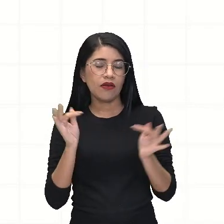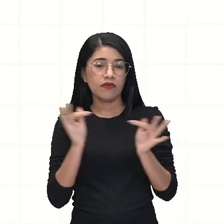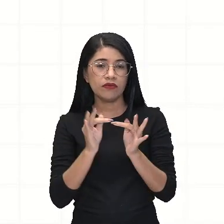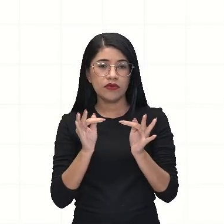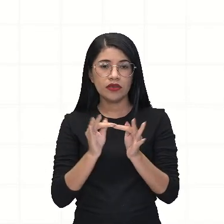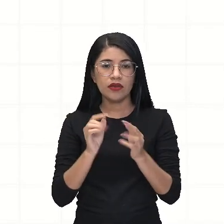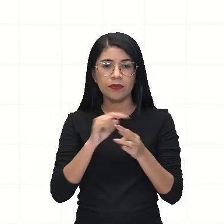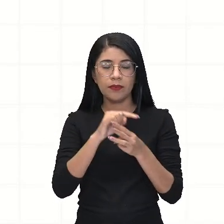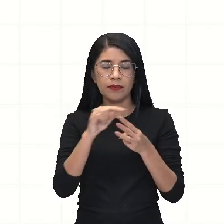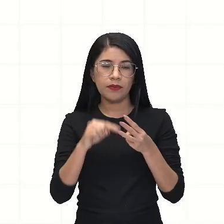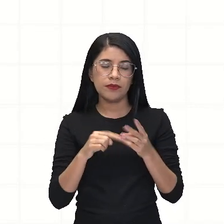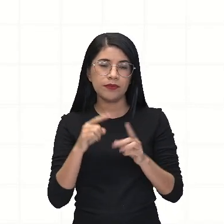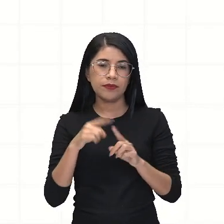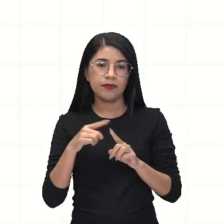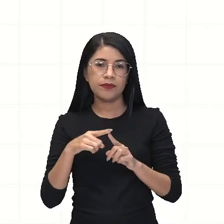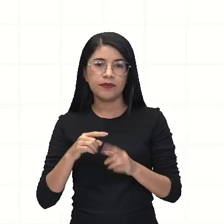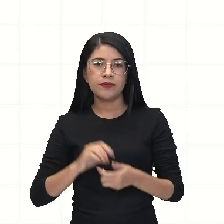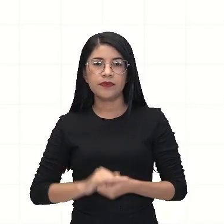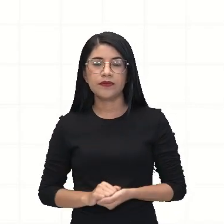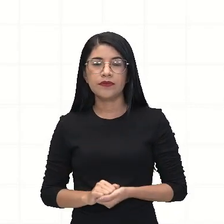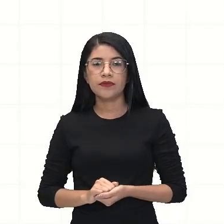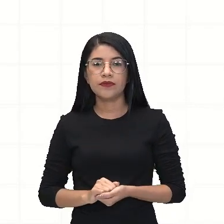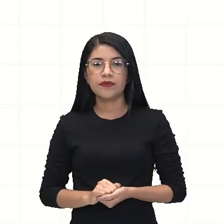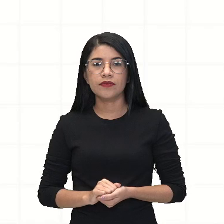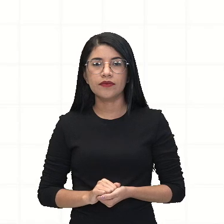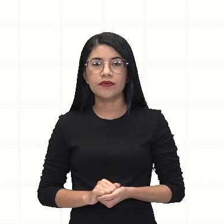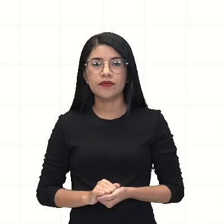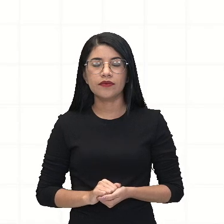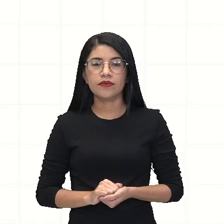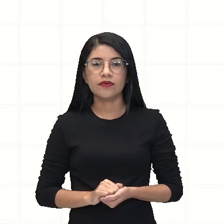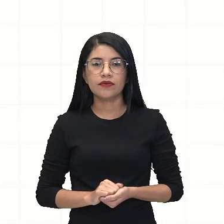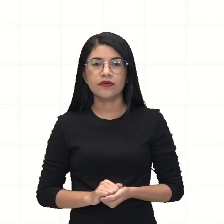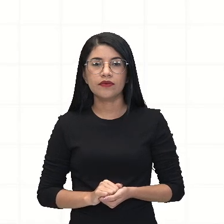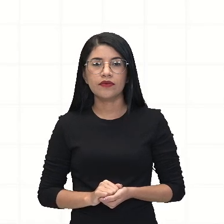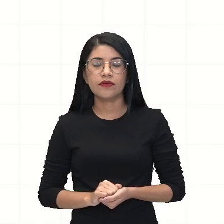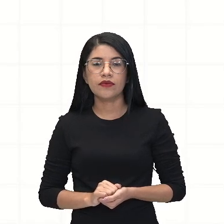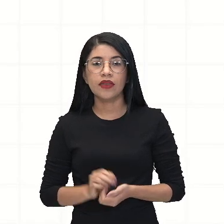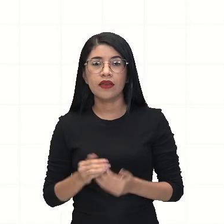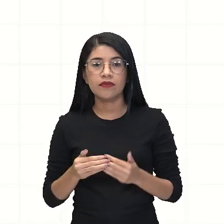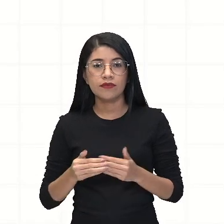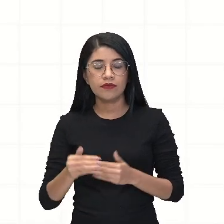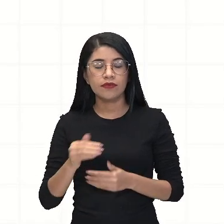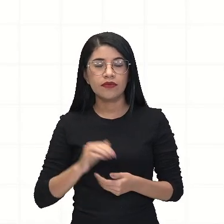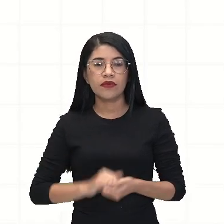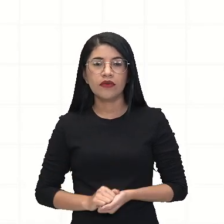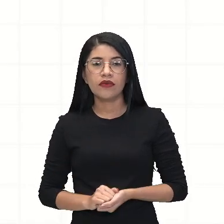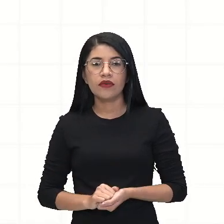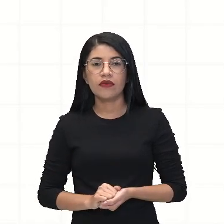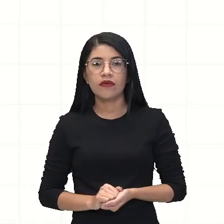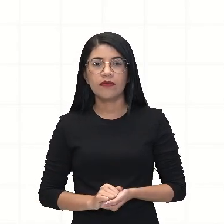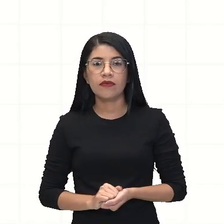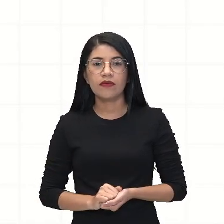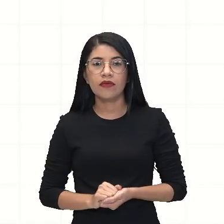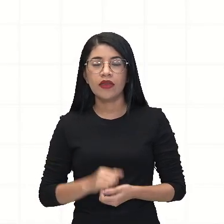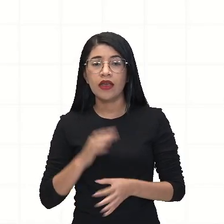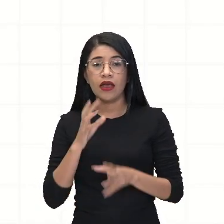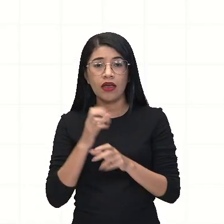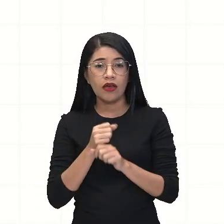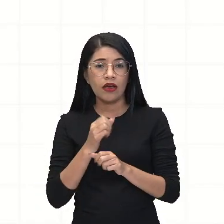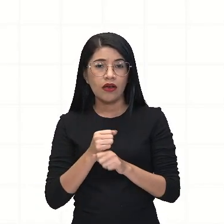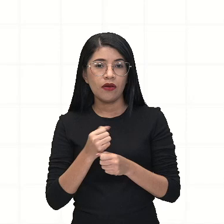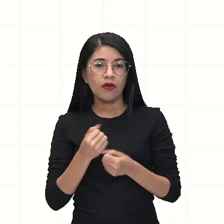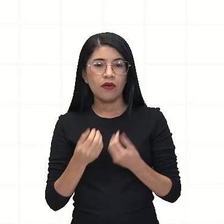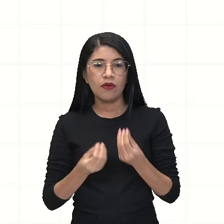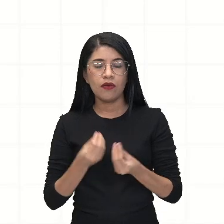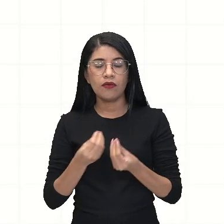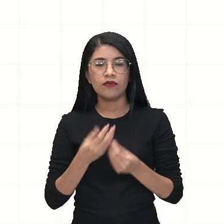que é função linear e o que é função identidade, né? Continuando aqui, a gente tem uma resolução formada aí para vocês,